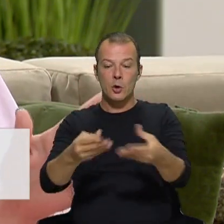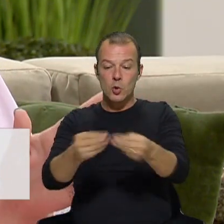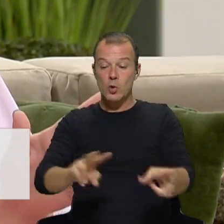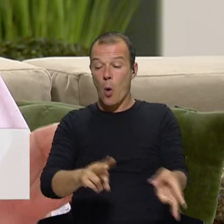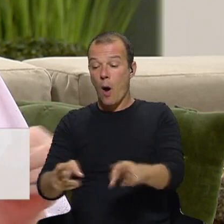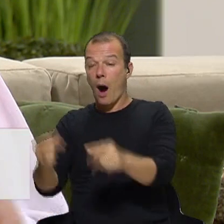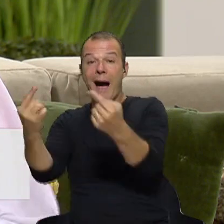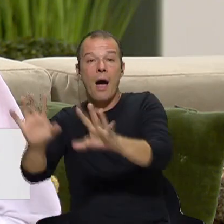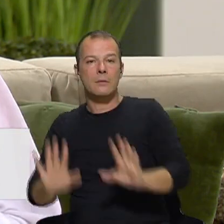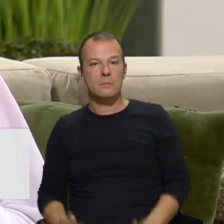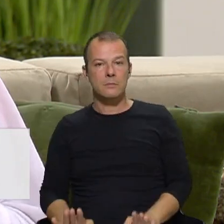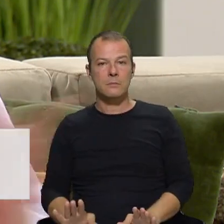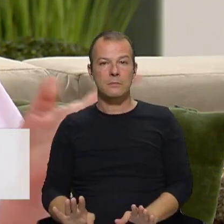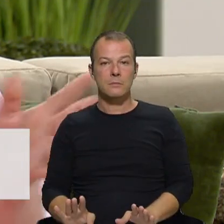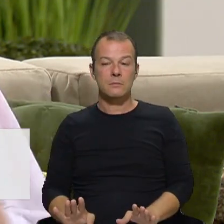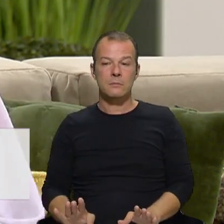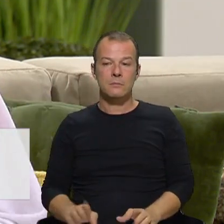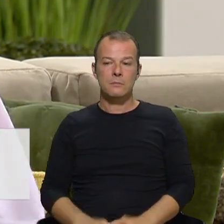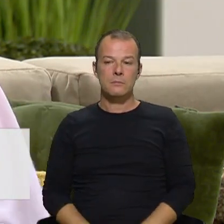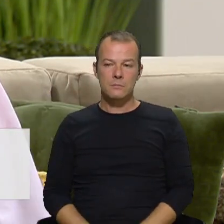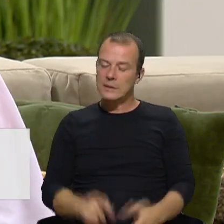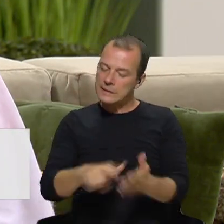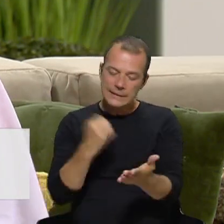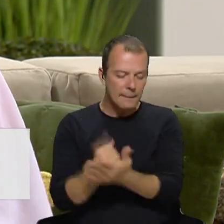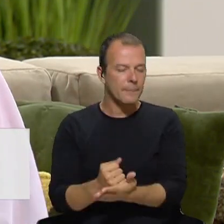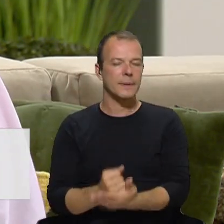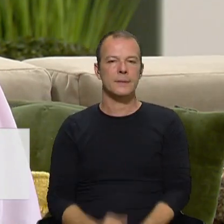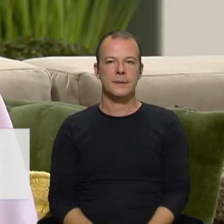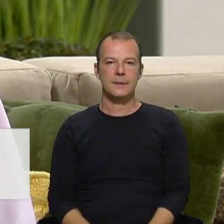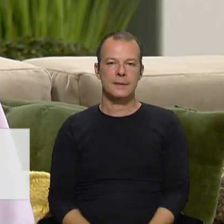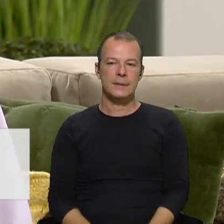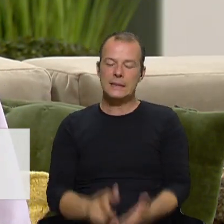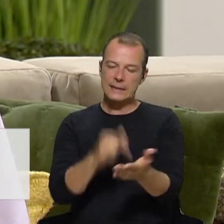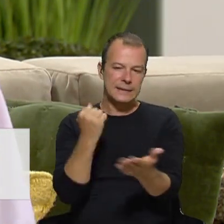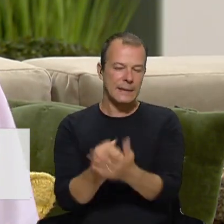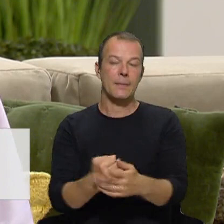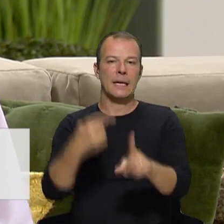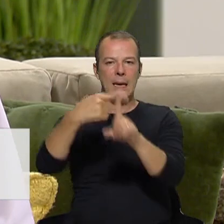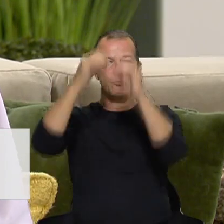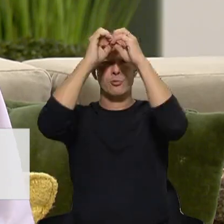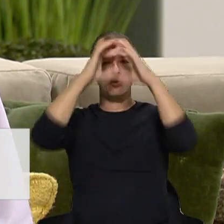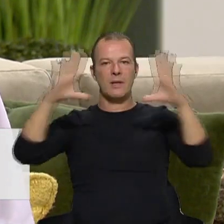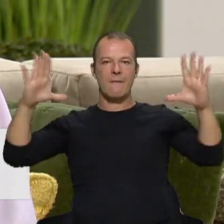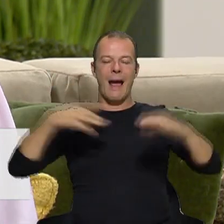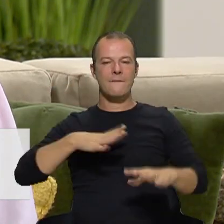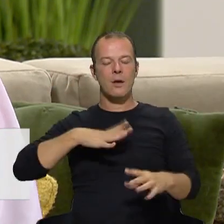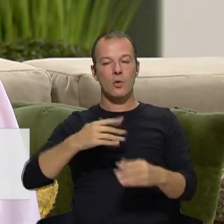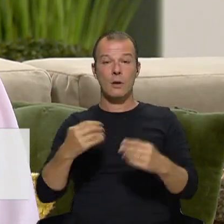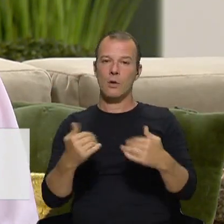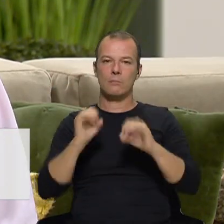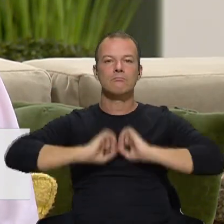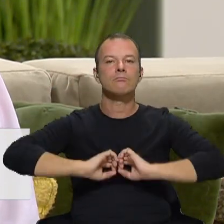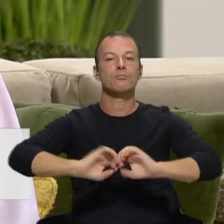solução. E é Vamos chegar sempre, lá de outra maneira. É sempre, sempre este positivismo que eu queria também